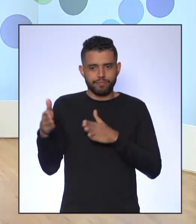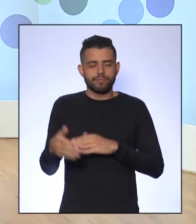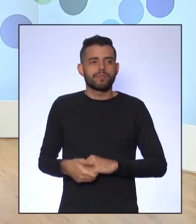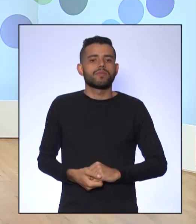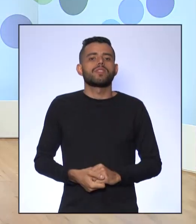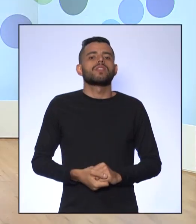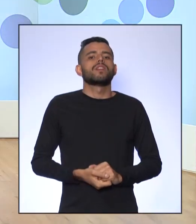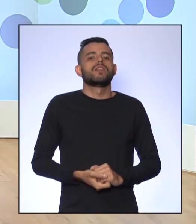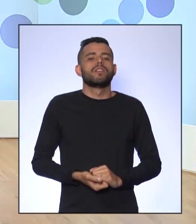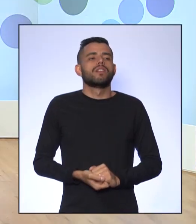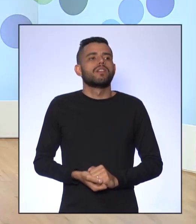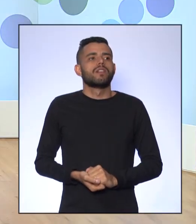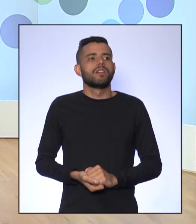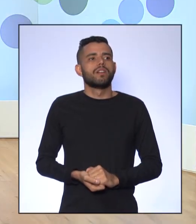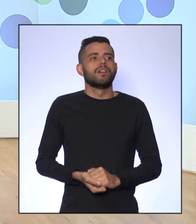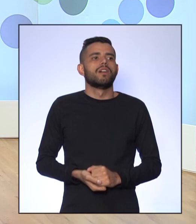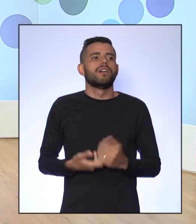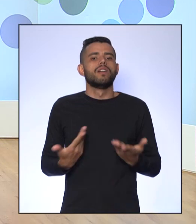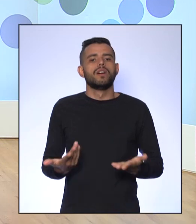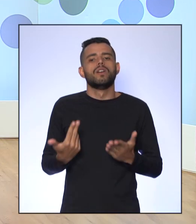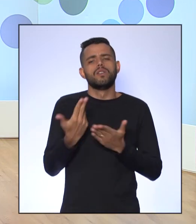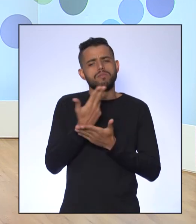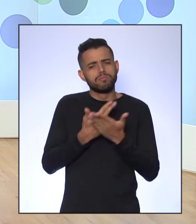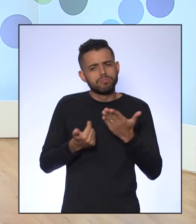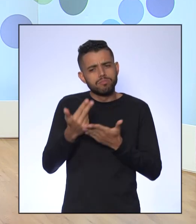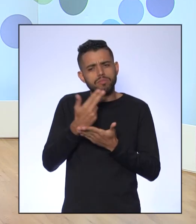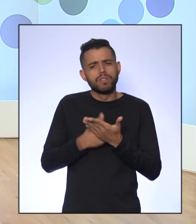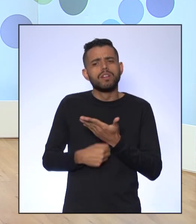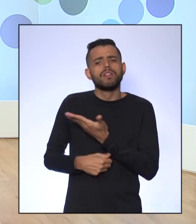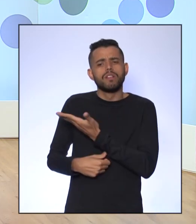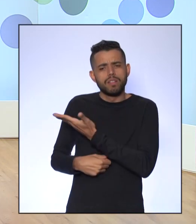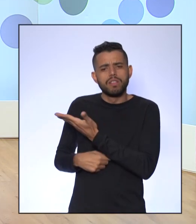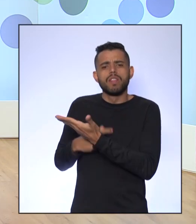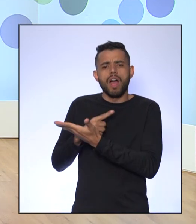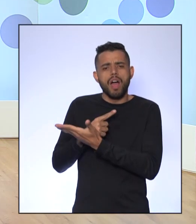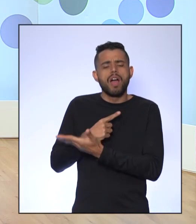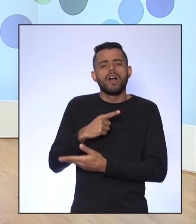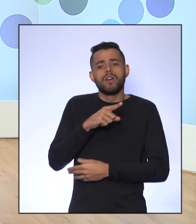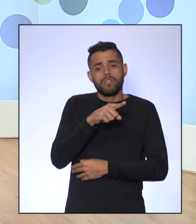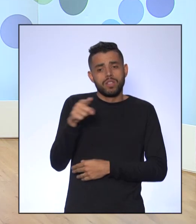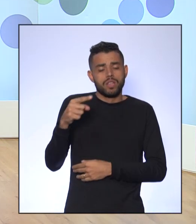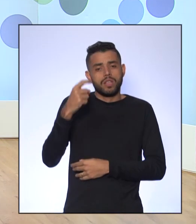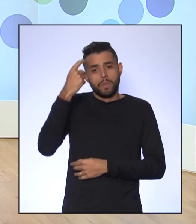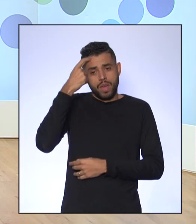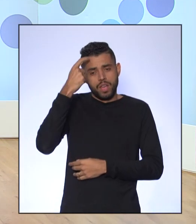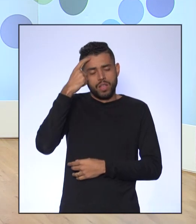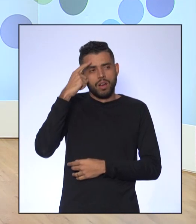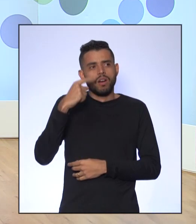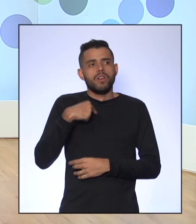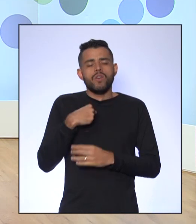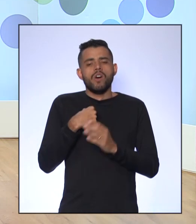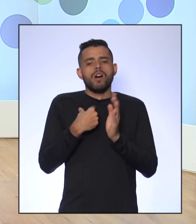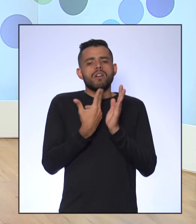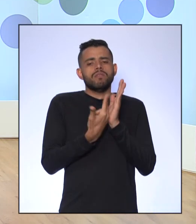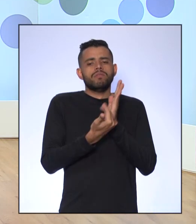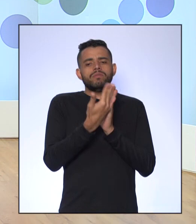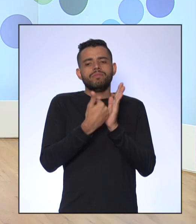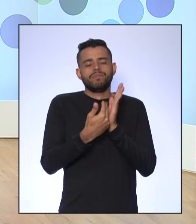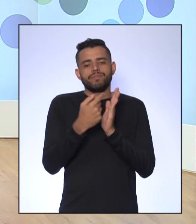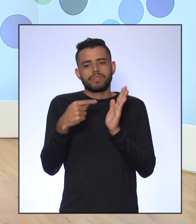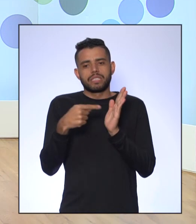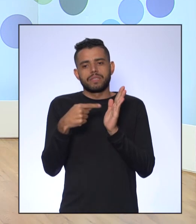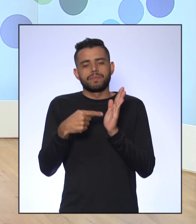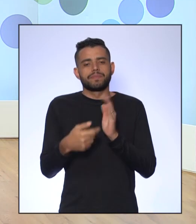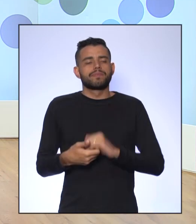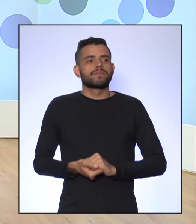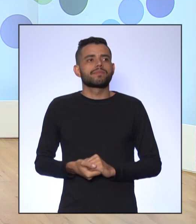pessoal. A figura está aí para vocês. Vocês tiveram um tempo para pensar, mas eu vou reproduzir ela aqui.